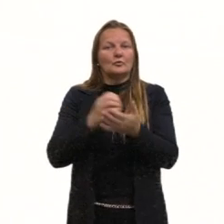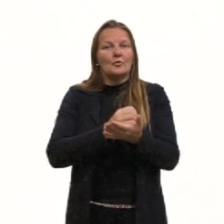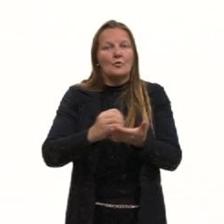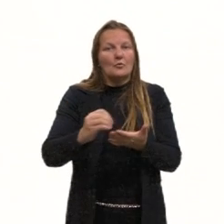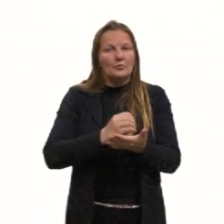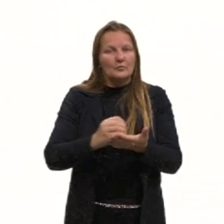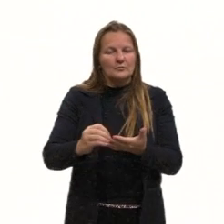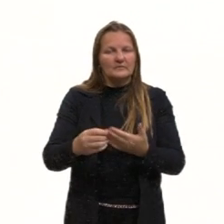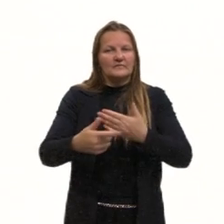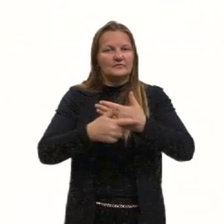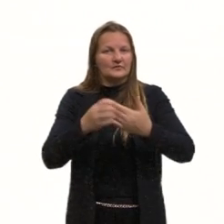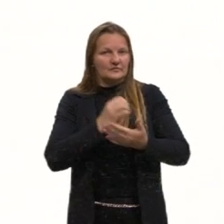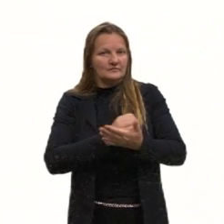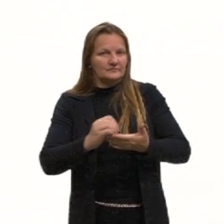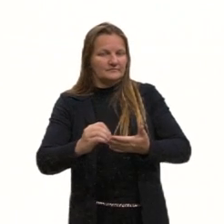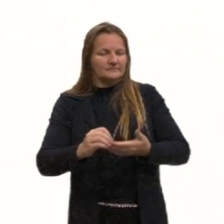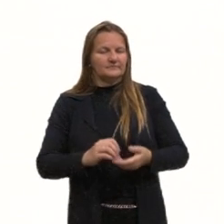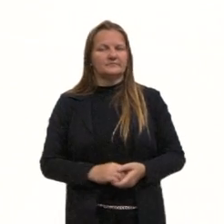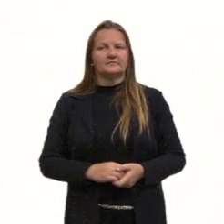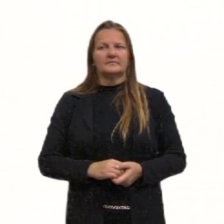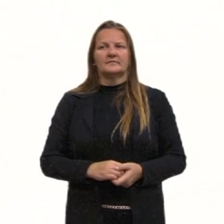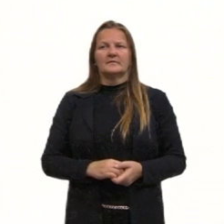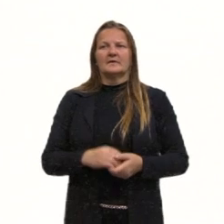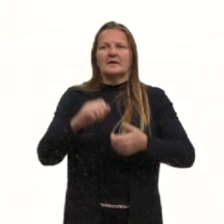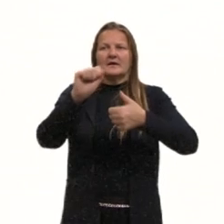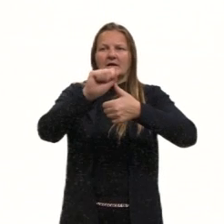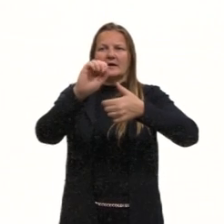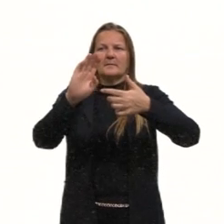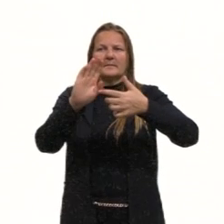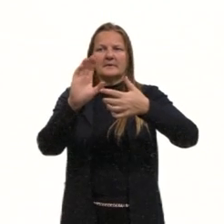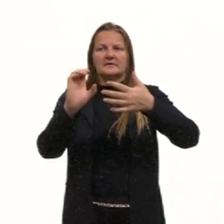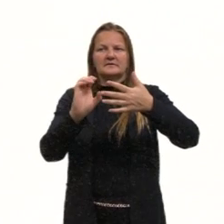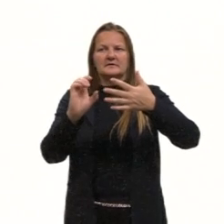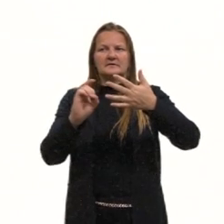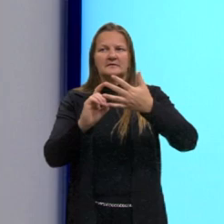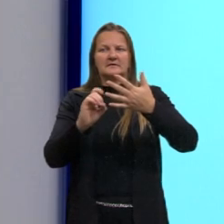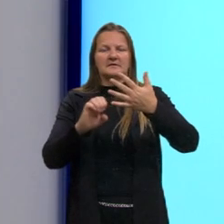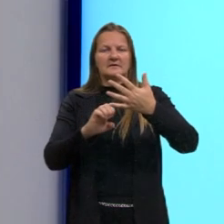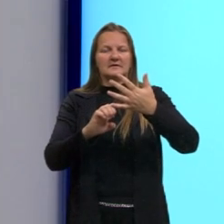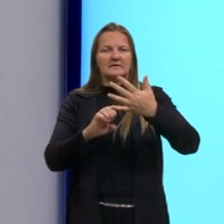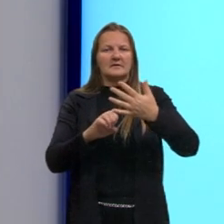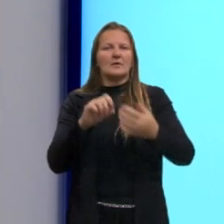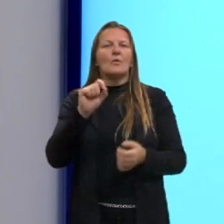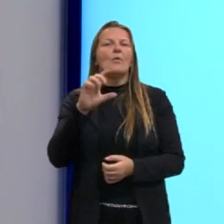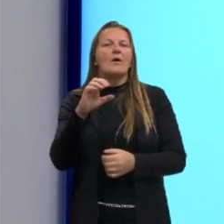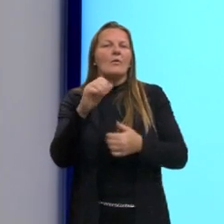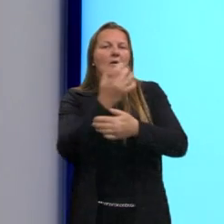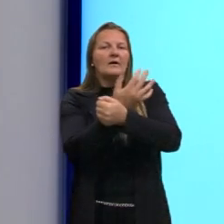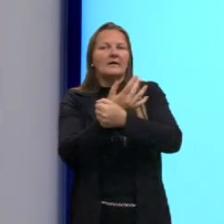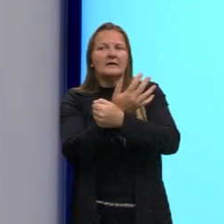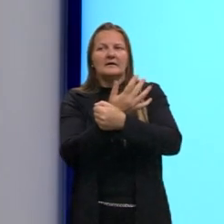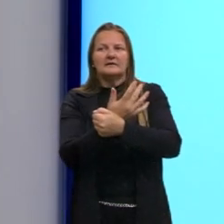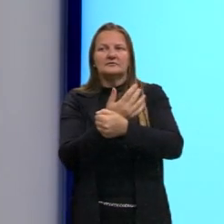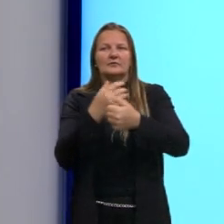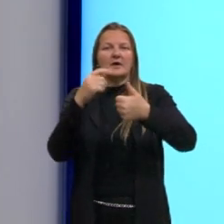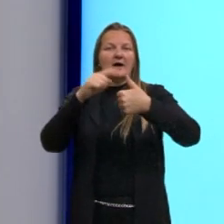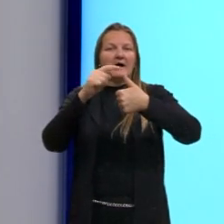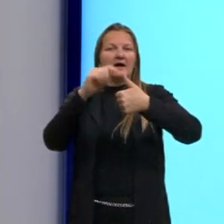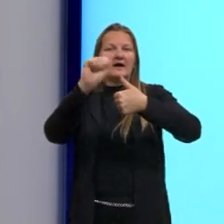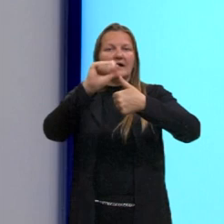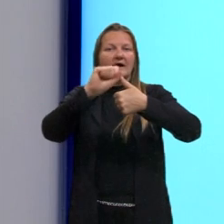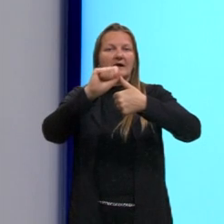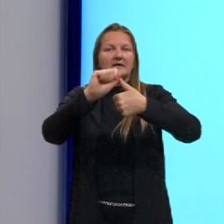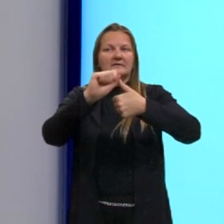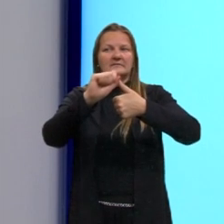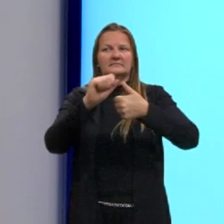né das funções orgânicas dessas opções quem é o ácido carboxílico né já alternativa Age não aparece o ácido